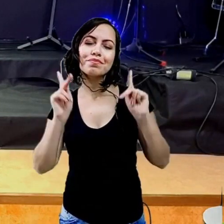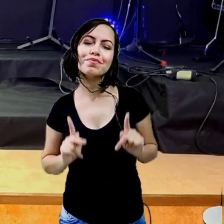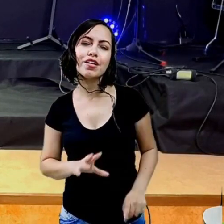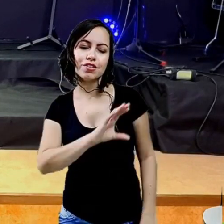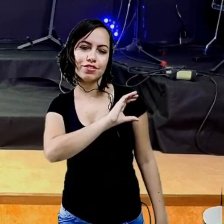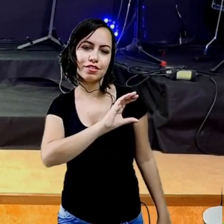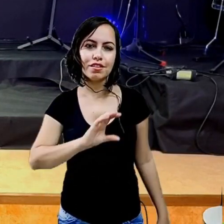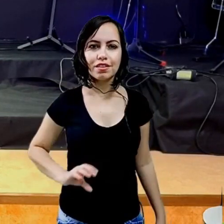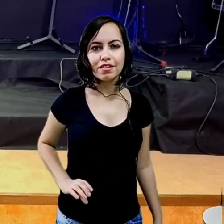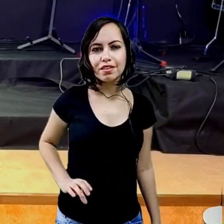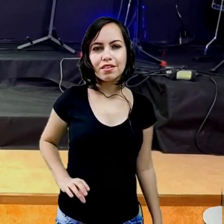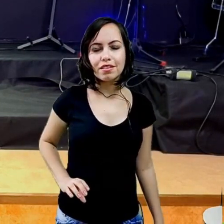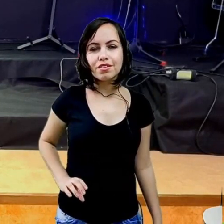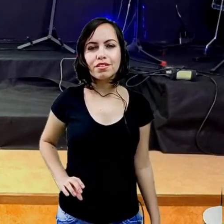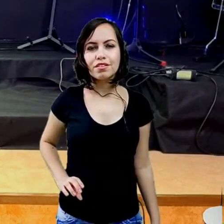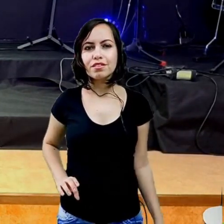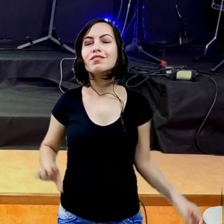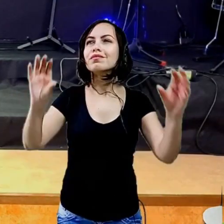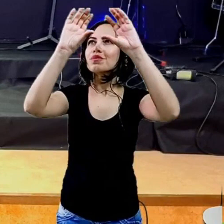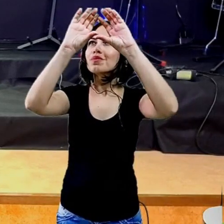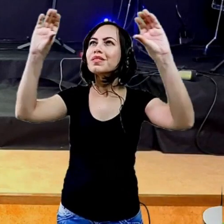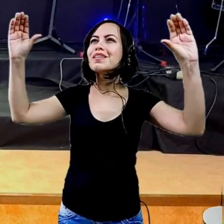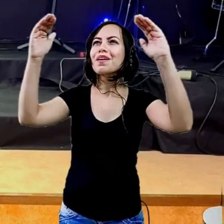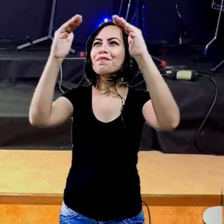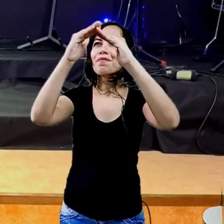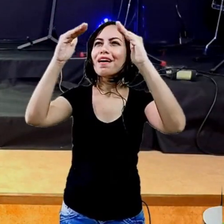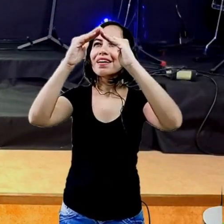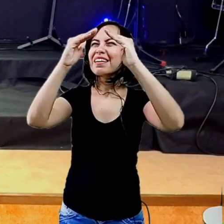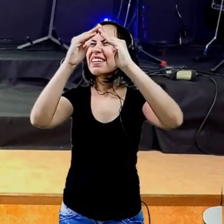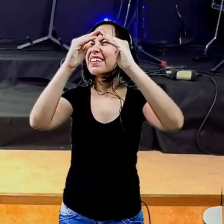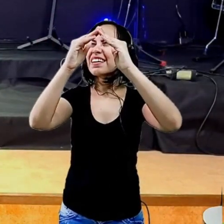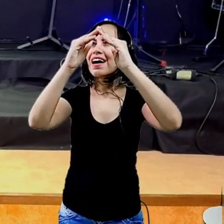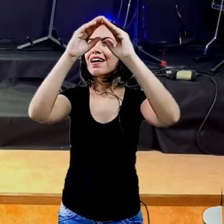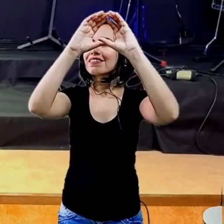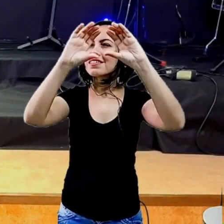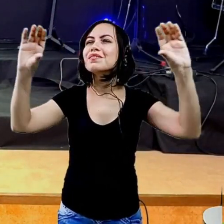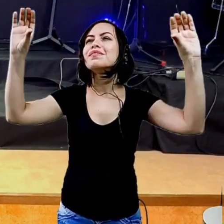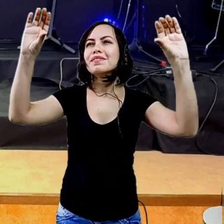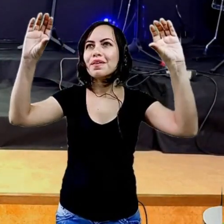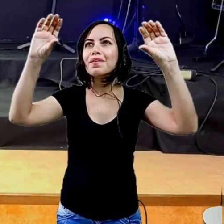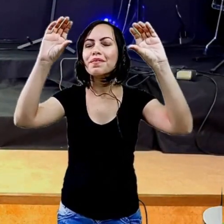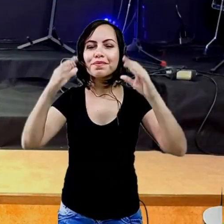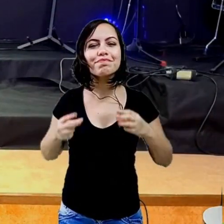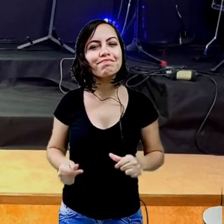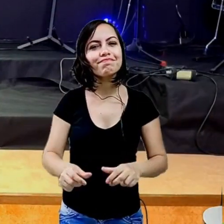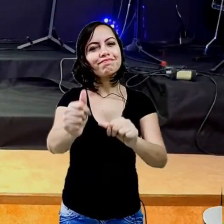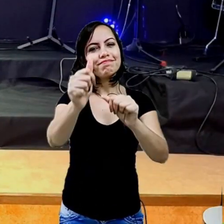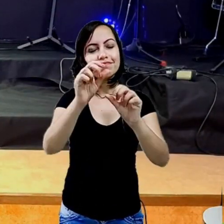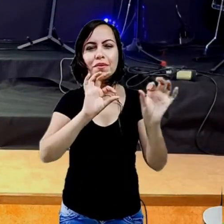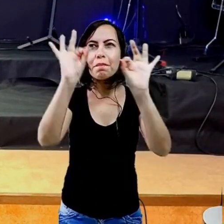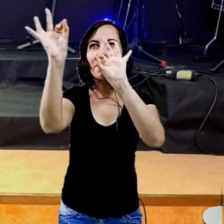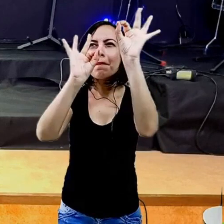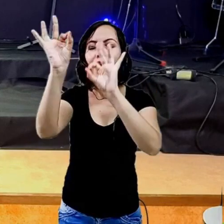vai desfrutar dessa casa celestial, dessa casa eterna que Deus tem preparado para cada um de